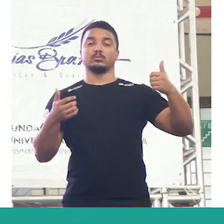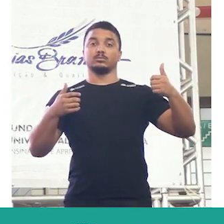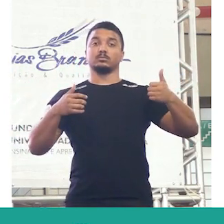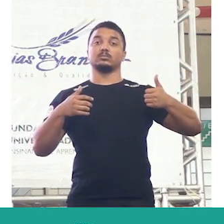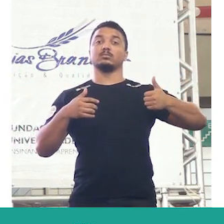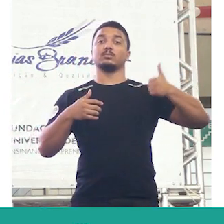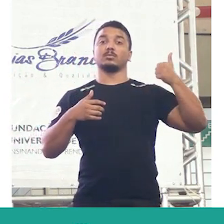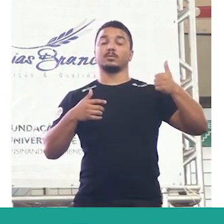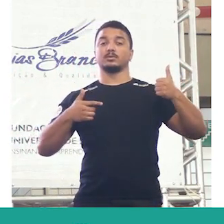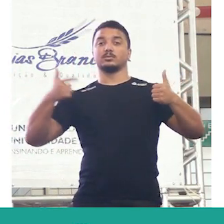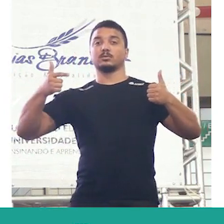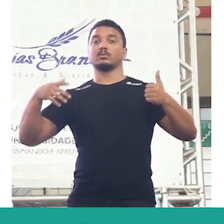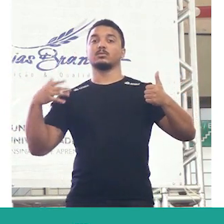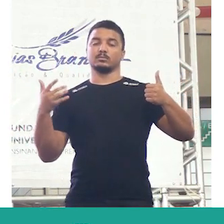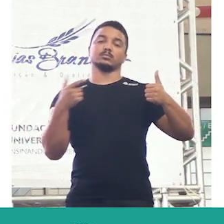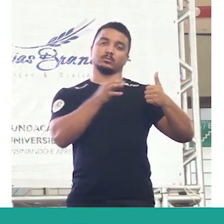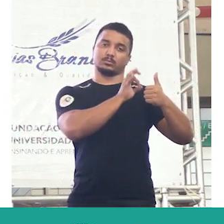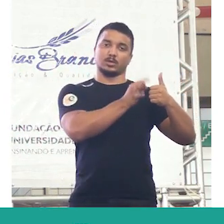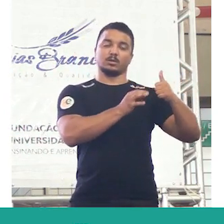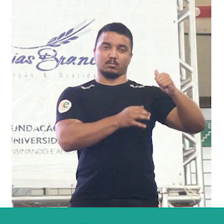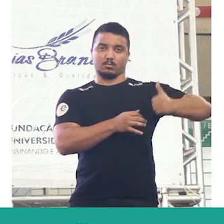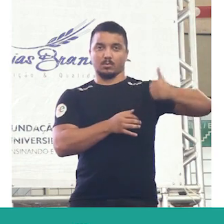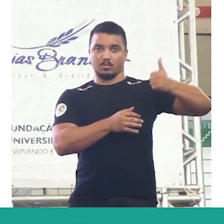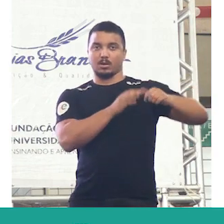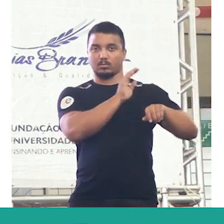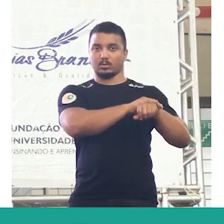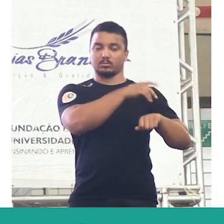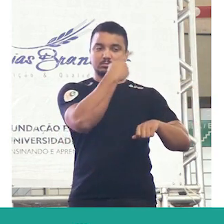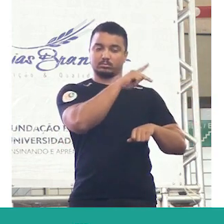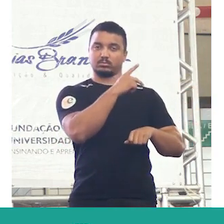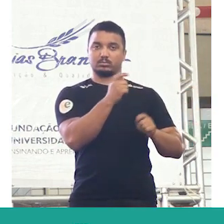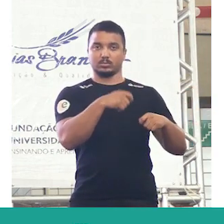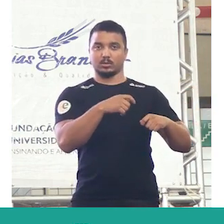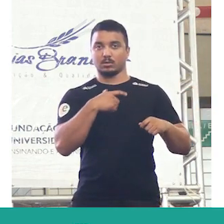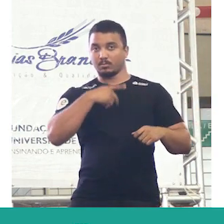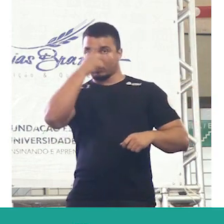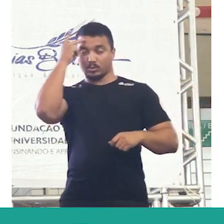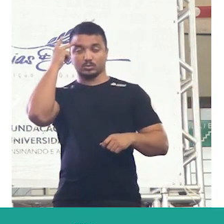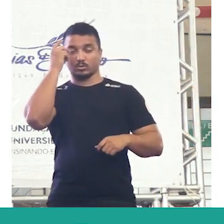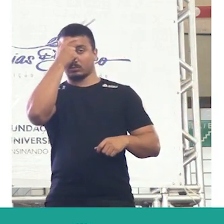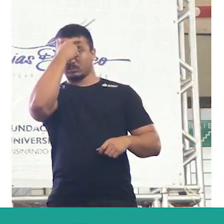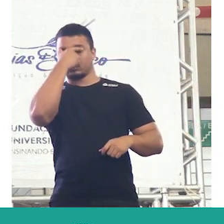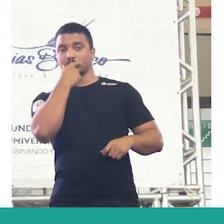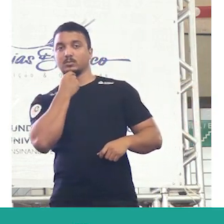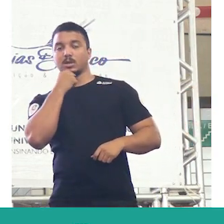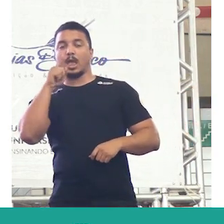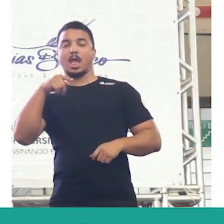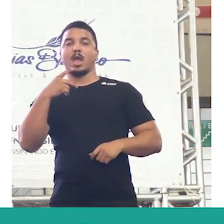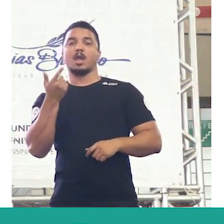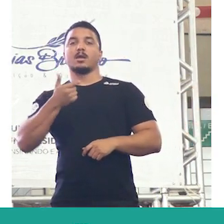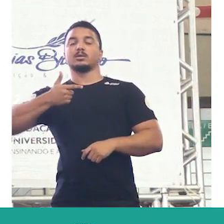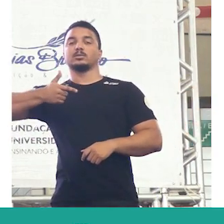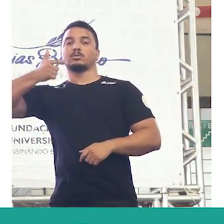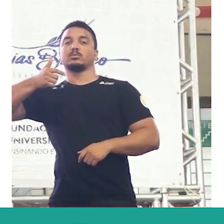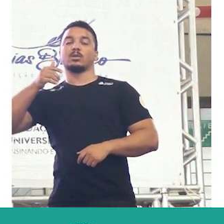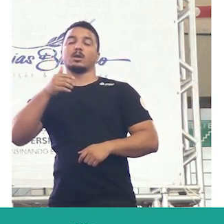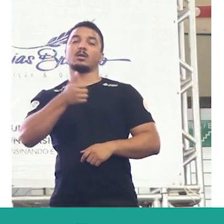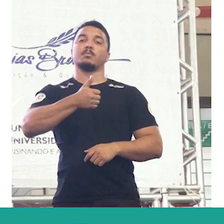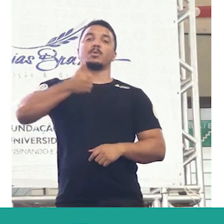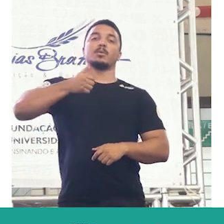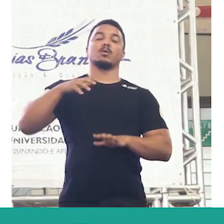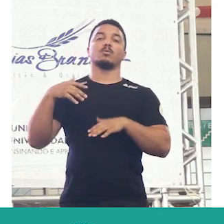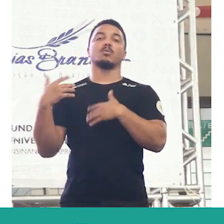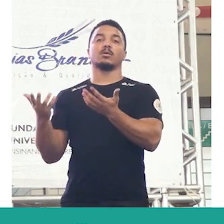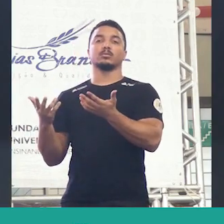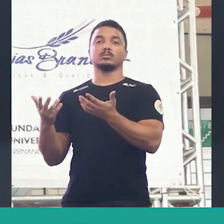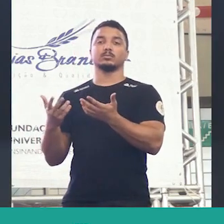Não escutei. Primária, que tem luz própria. O rosto dessa pessoa é uma fonte de luz? Sim.